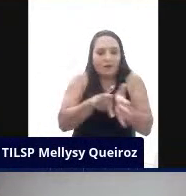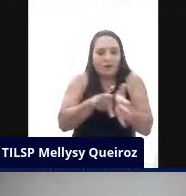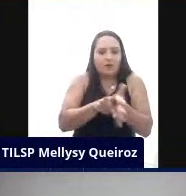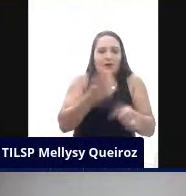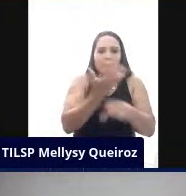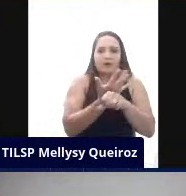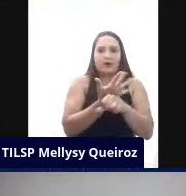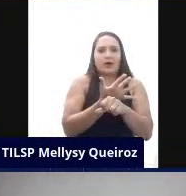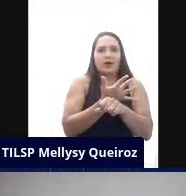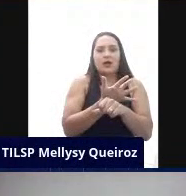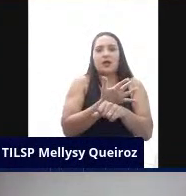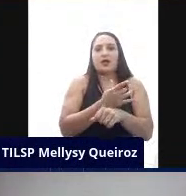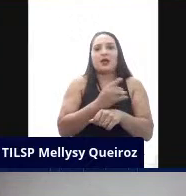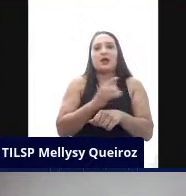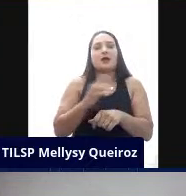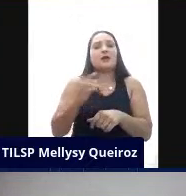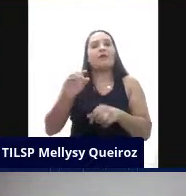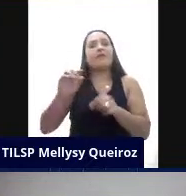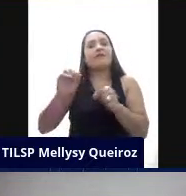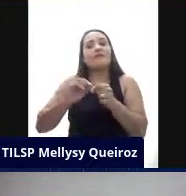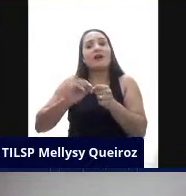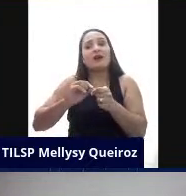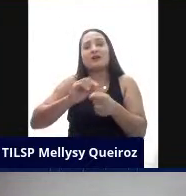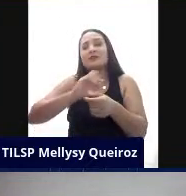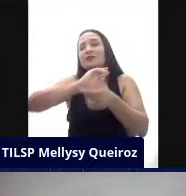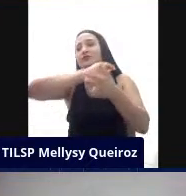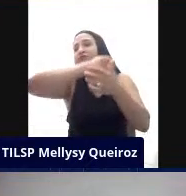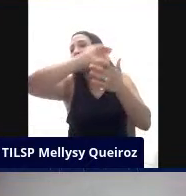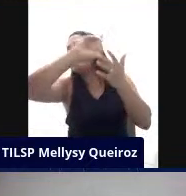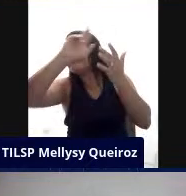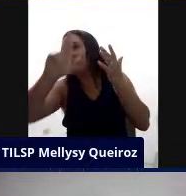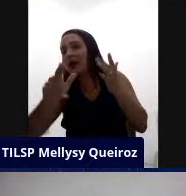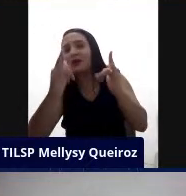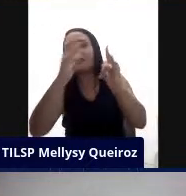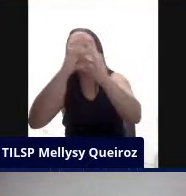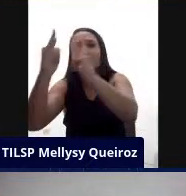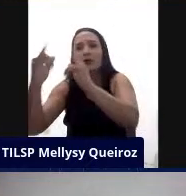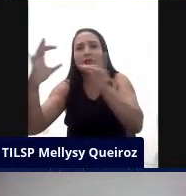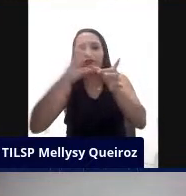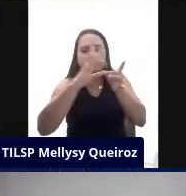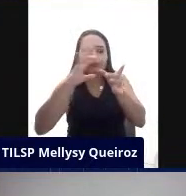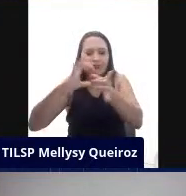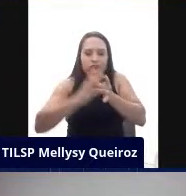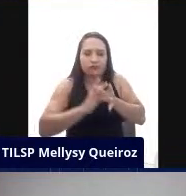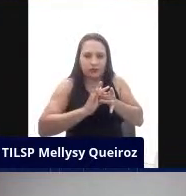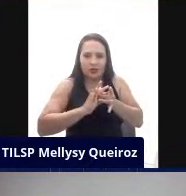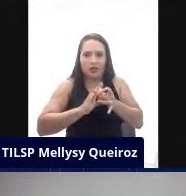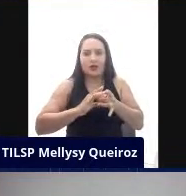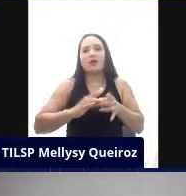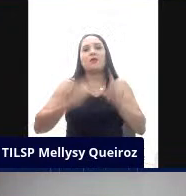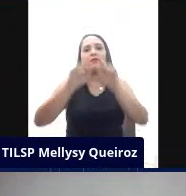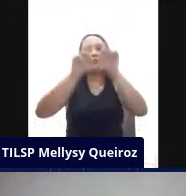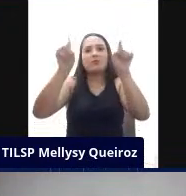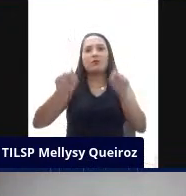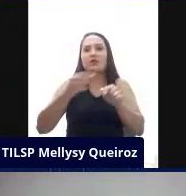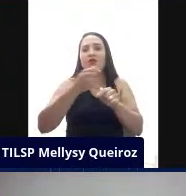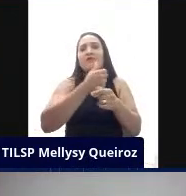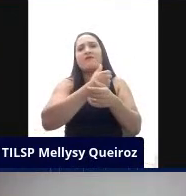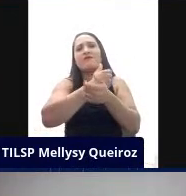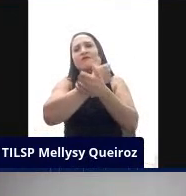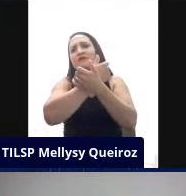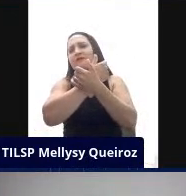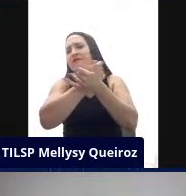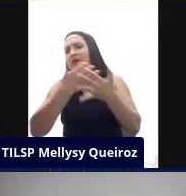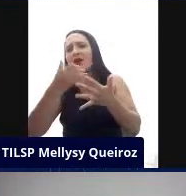pela UFRPE, é por muitas entidades, é um projeto construído por muitas mulheres e por muitos homens, mas